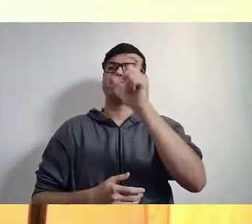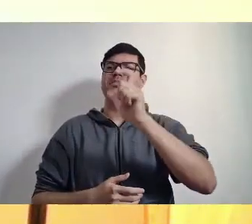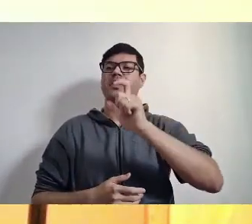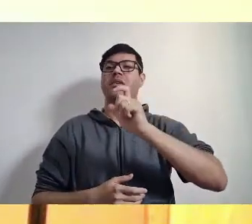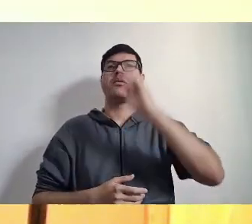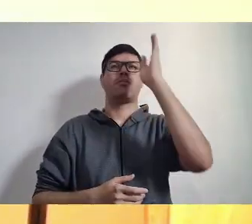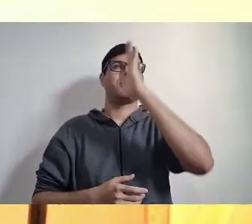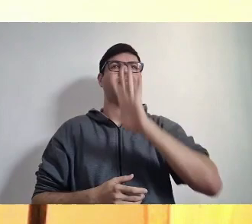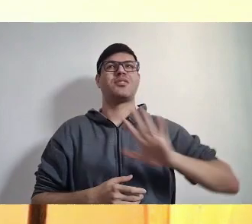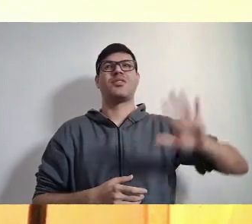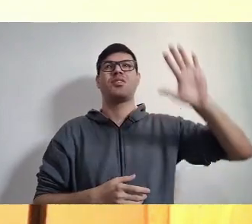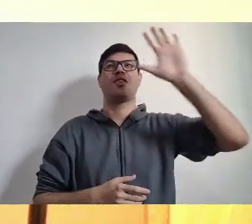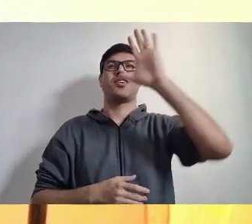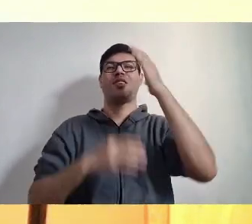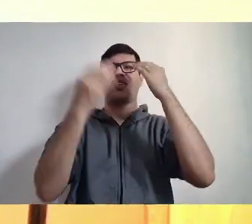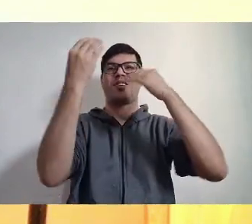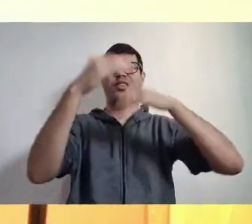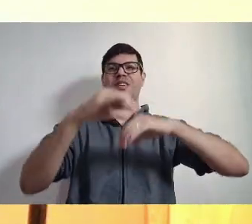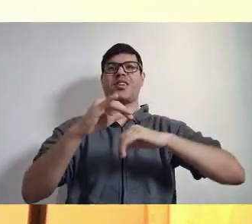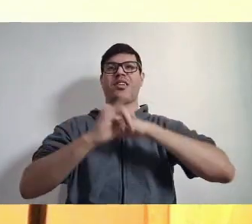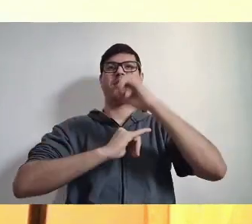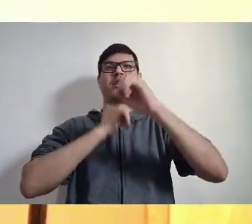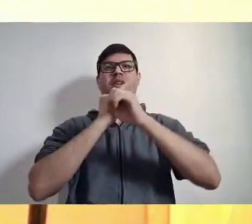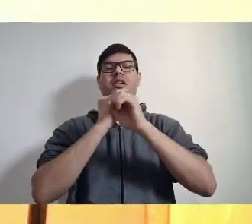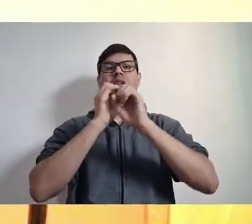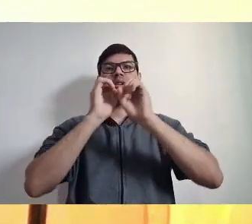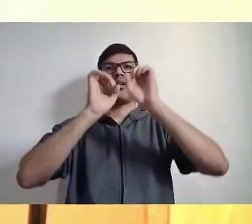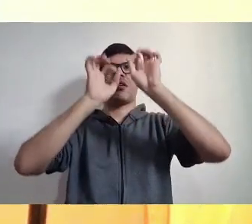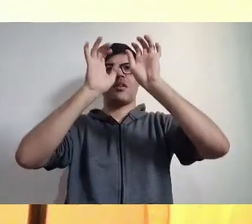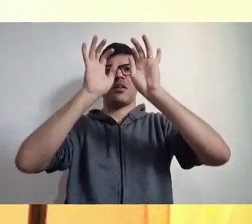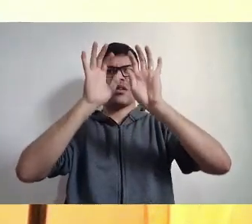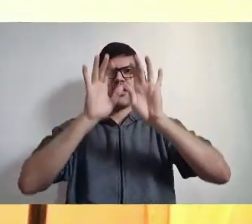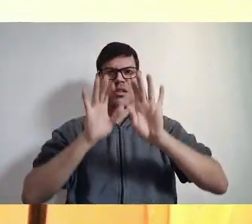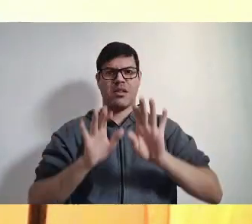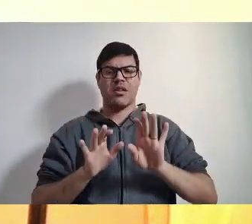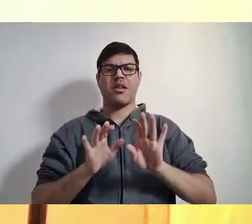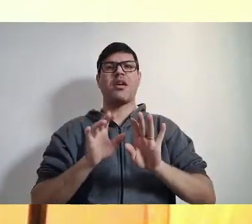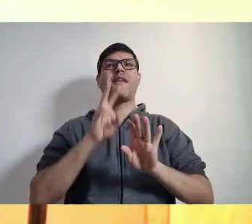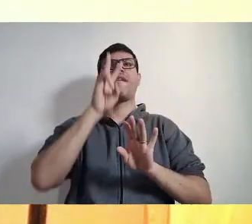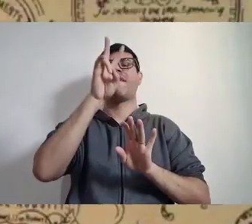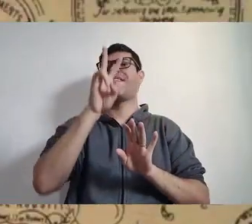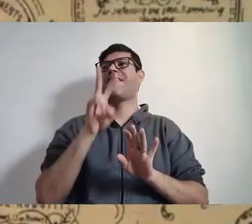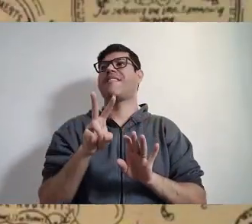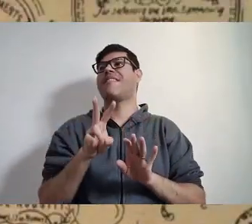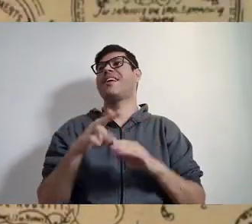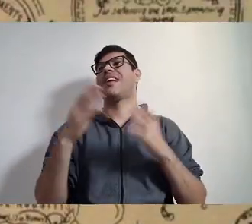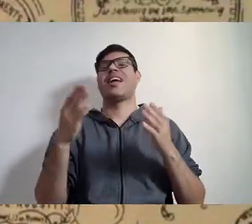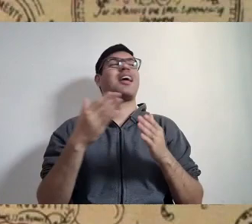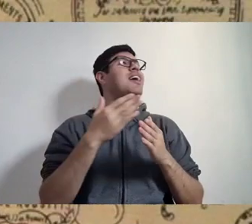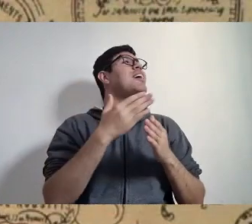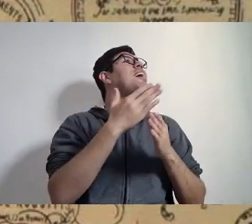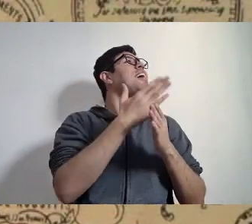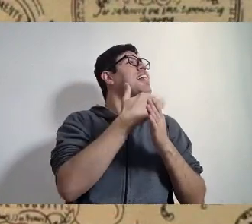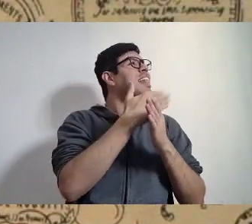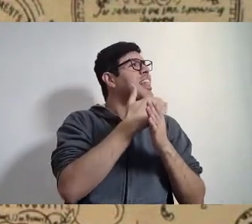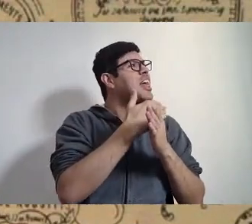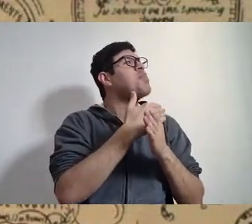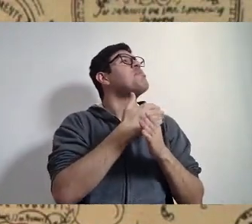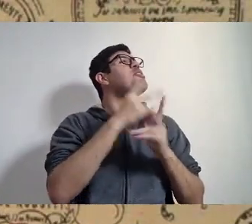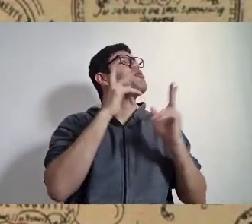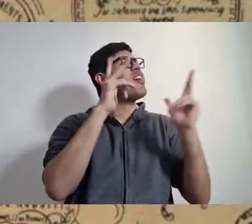está sempre ligada em concurso, entra na internet e fala, vou prestar o concurso lá em Araras. É igual eu fiz em Leme, né? Eu sou então. efetiva em